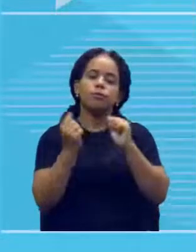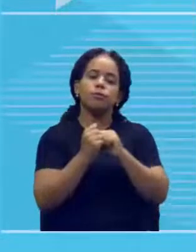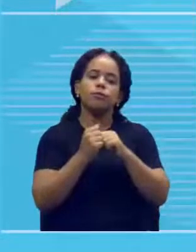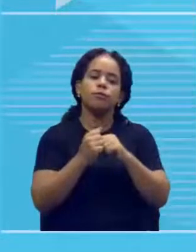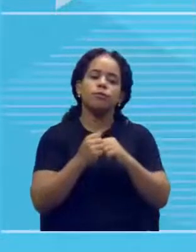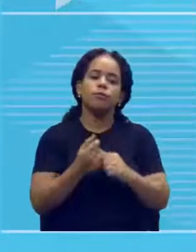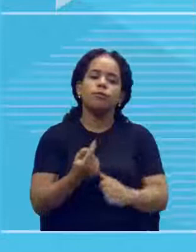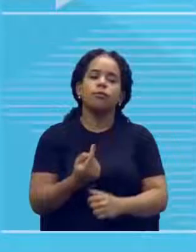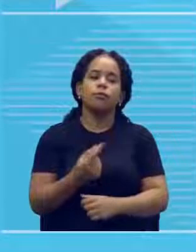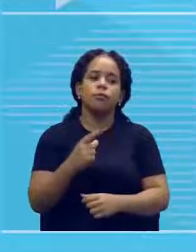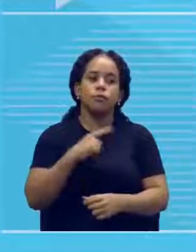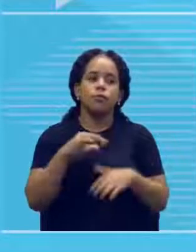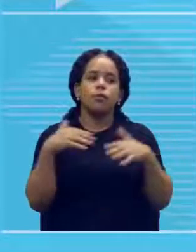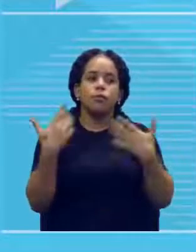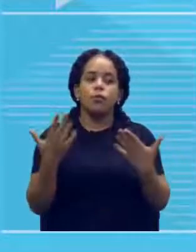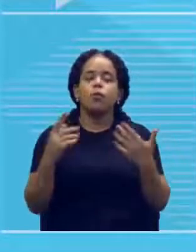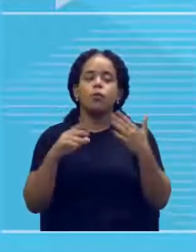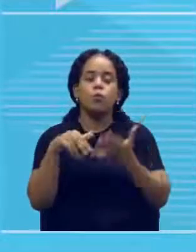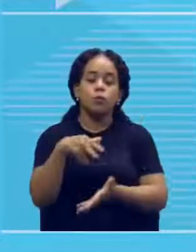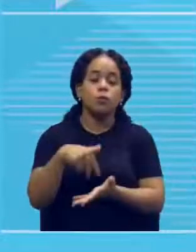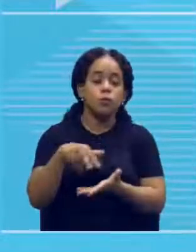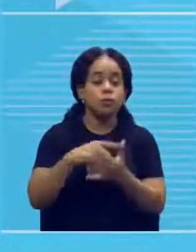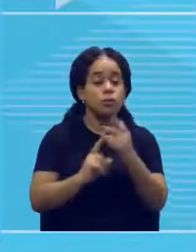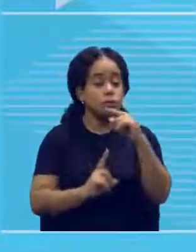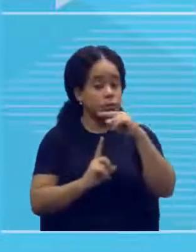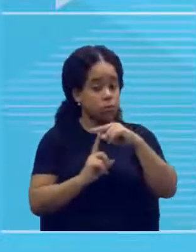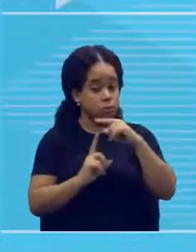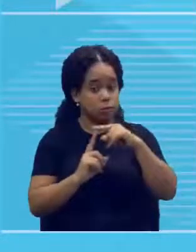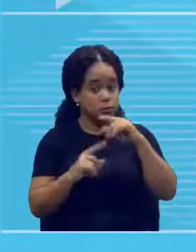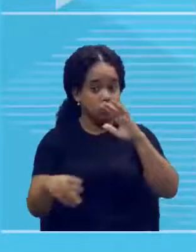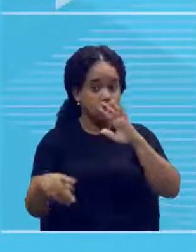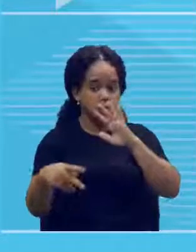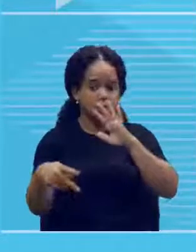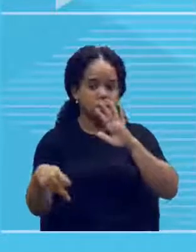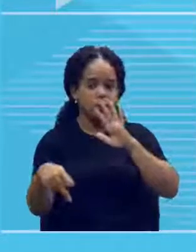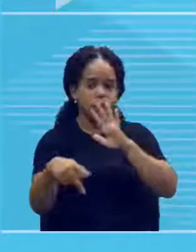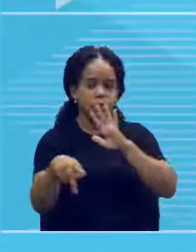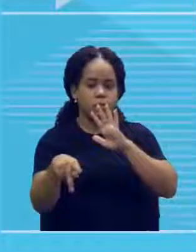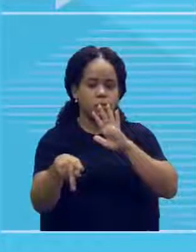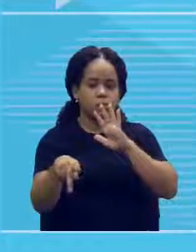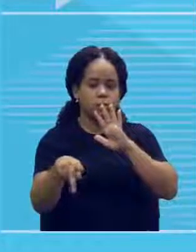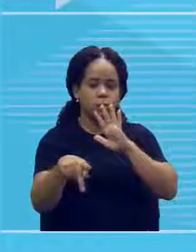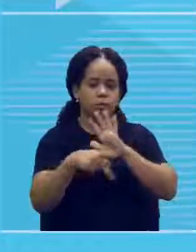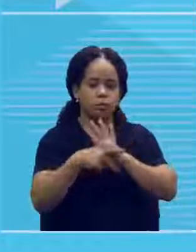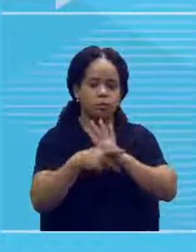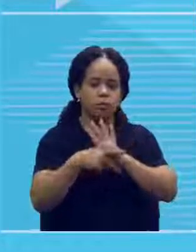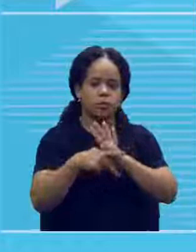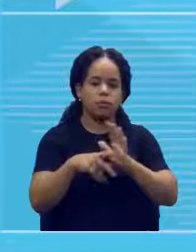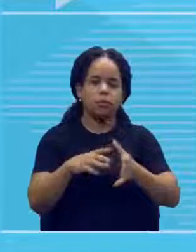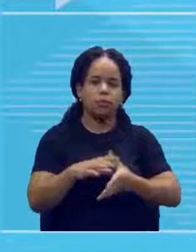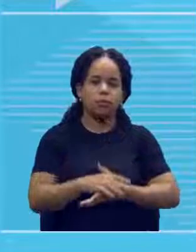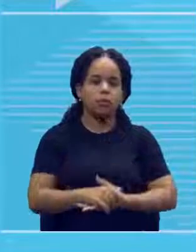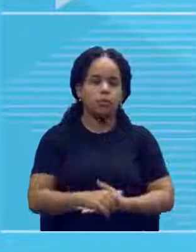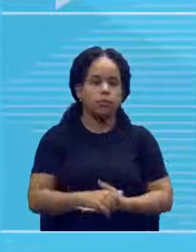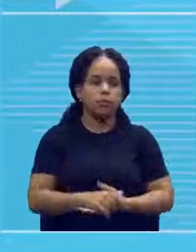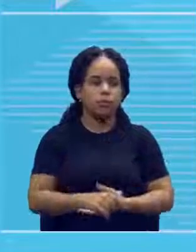deixar aí qual é a dança típica. Qual é a dança típica? Só um.